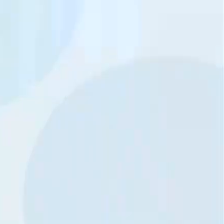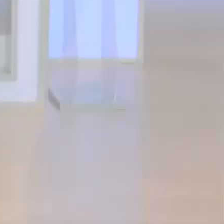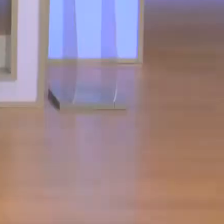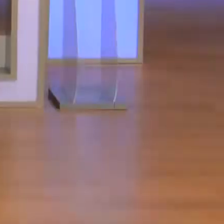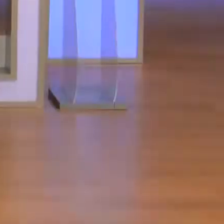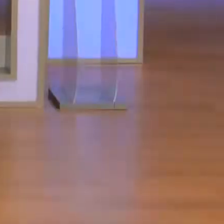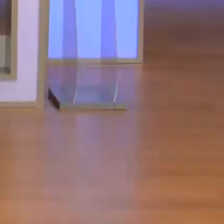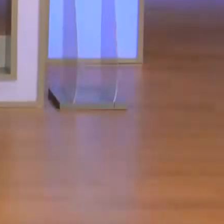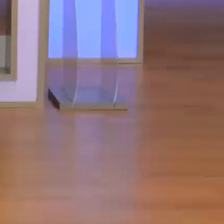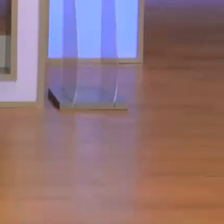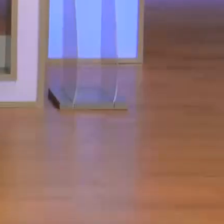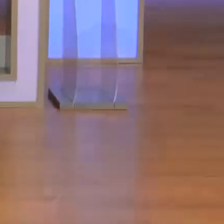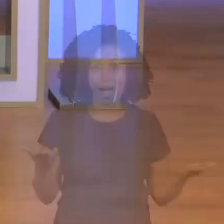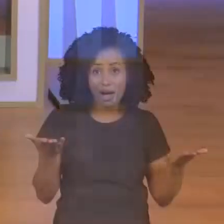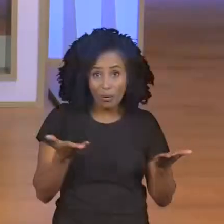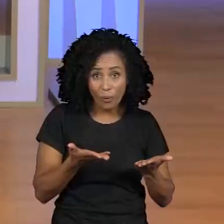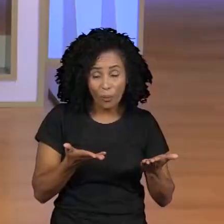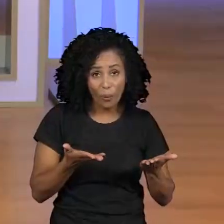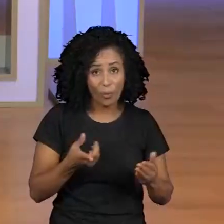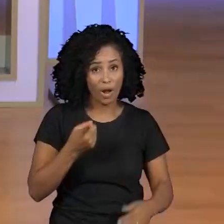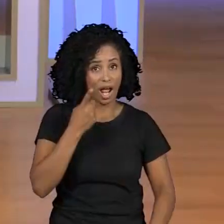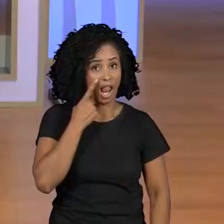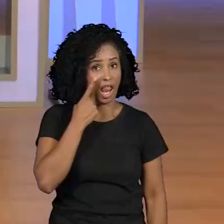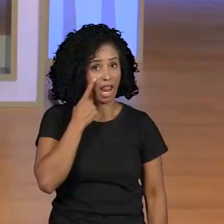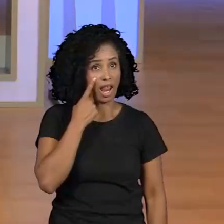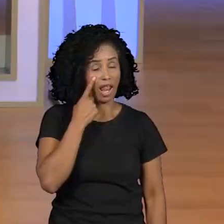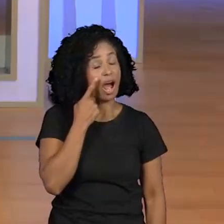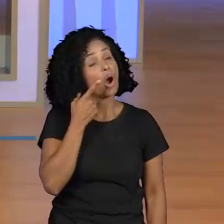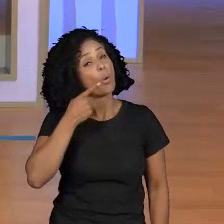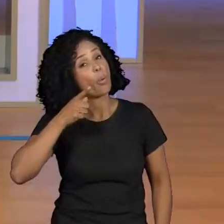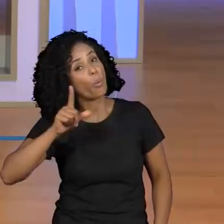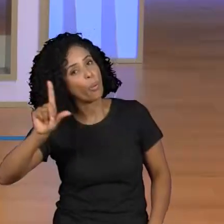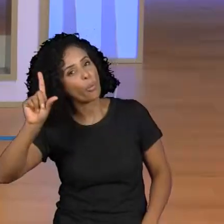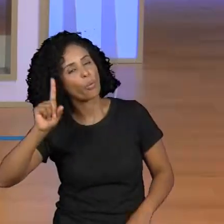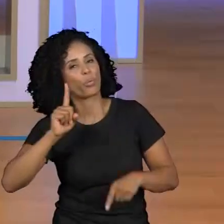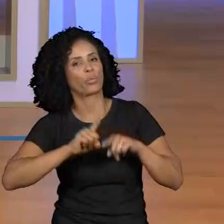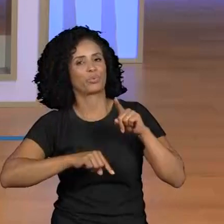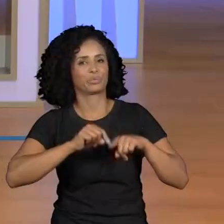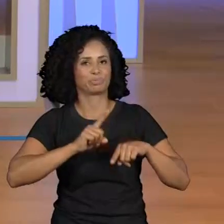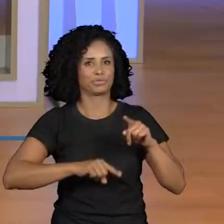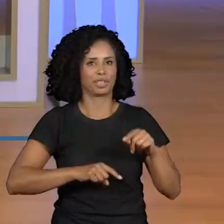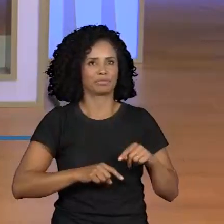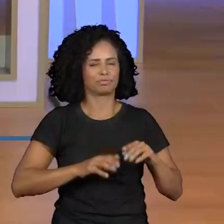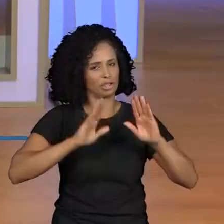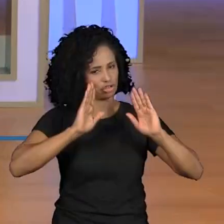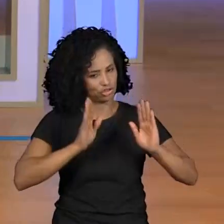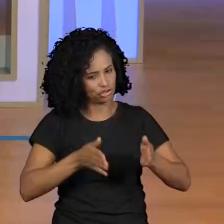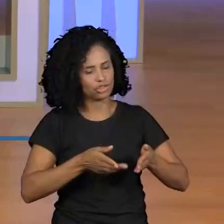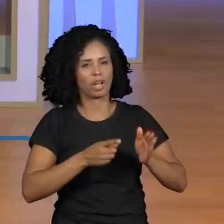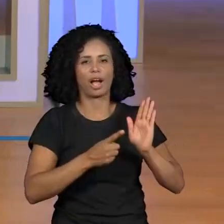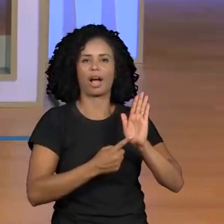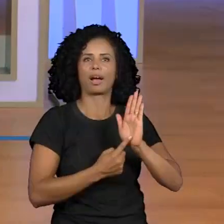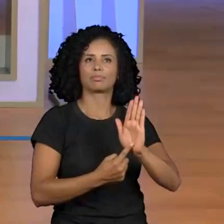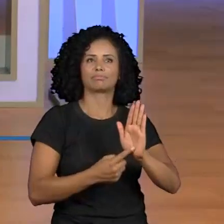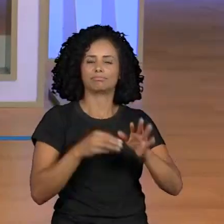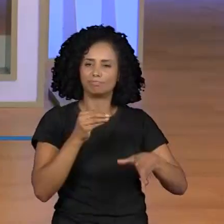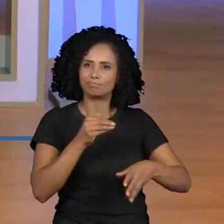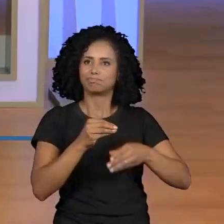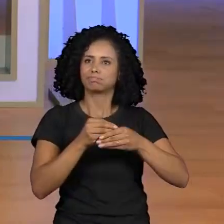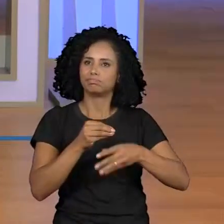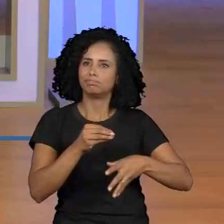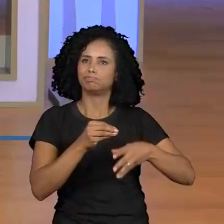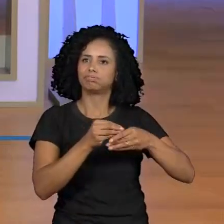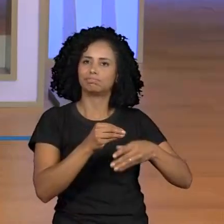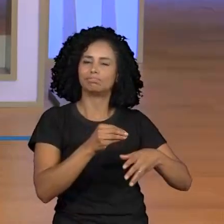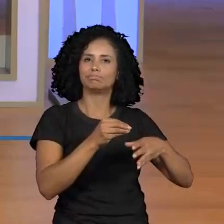Agora é o seguinte. Outros objetos. A gente já acrescentou a bola e o gato. Só que